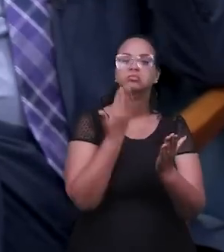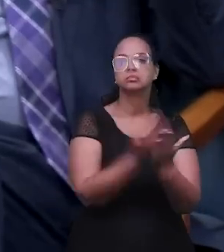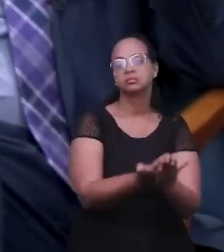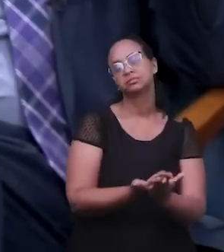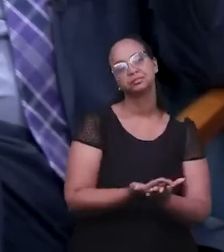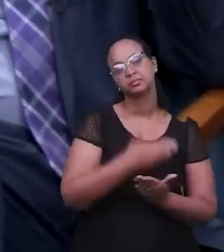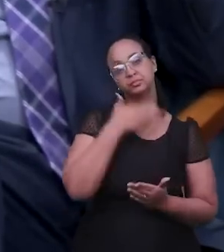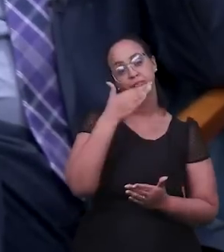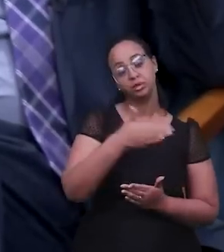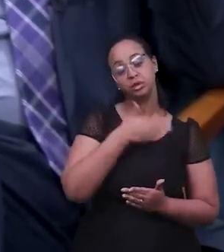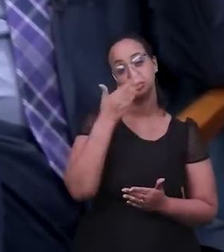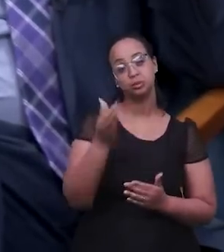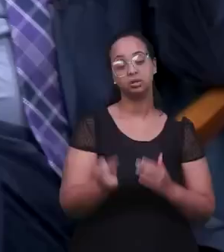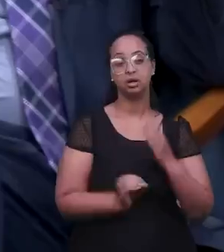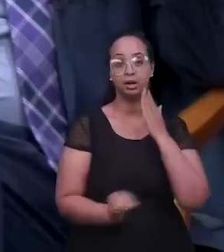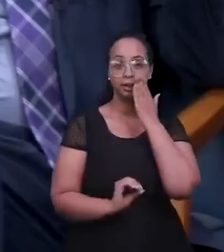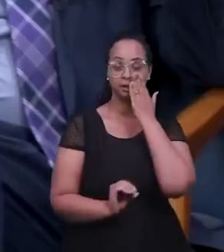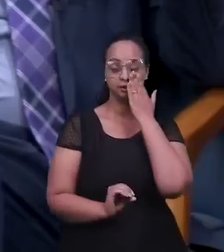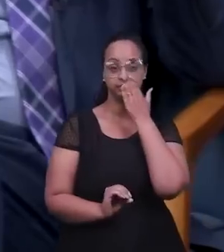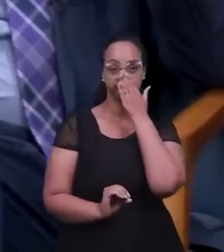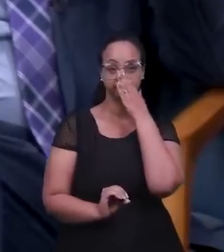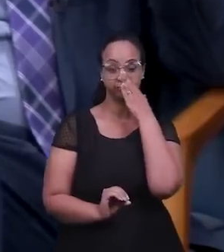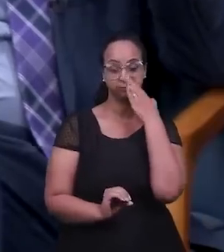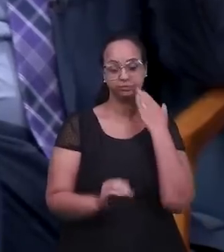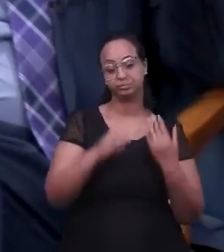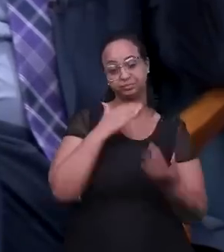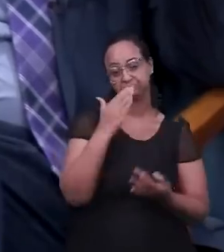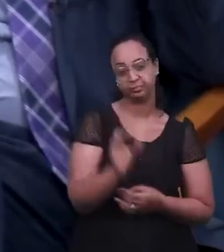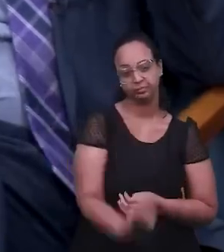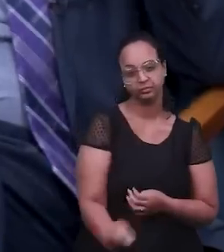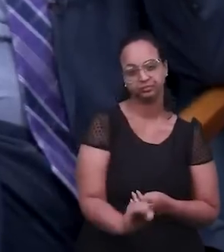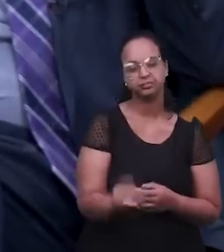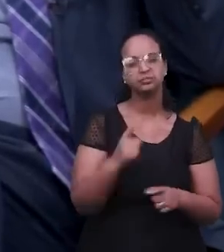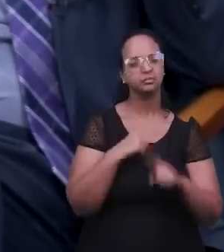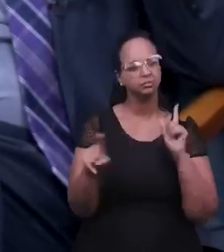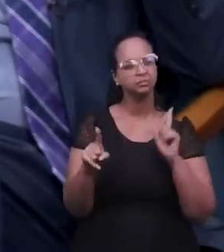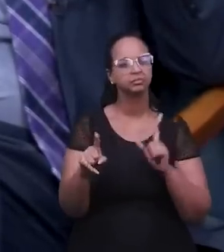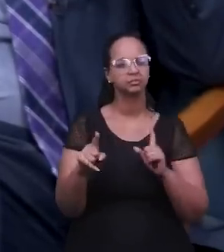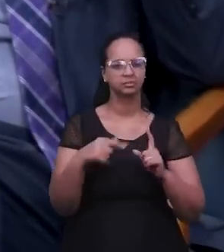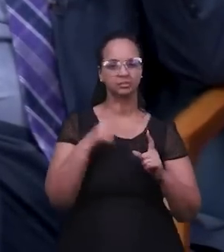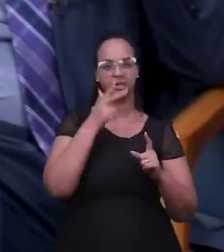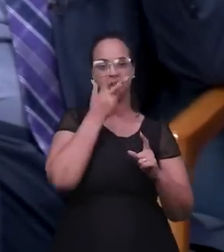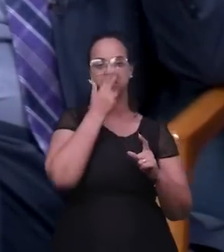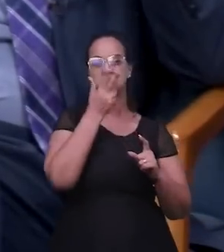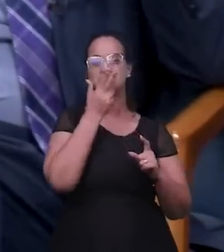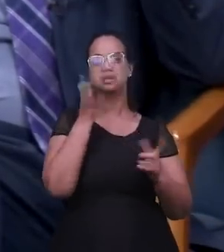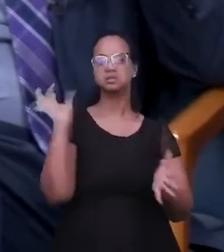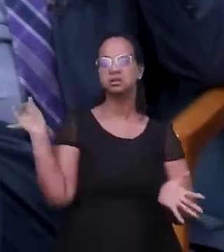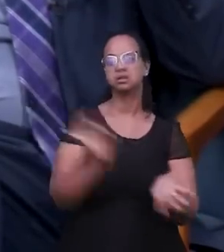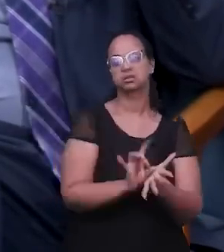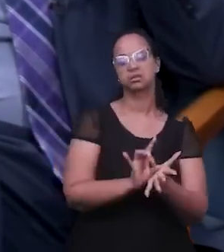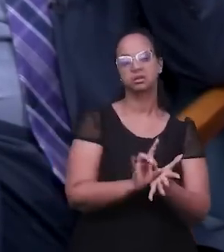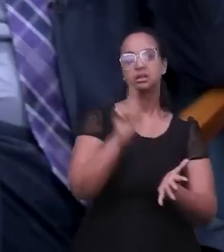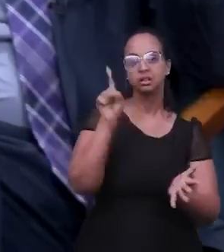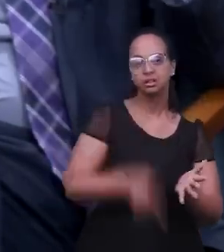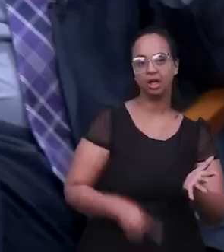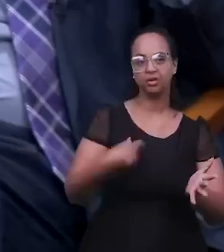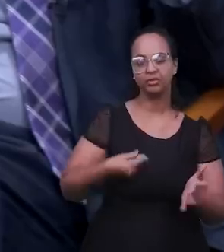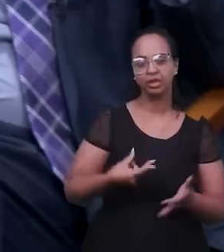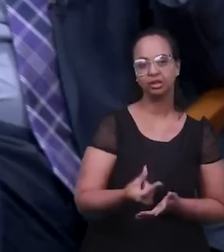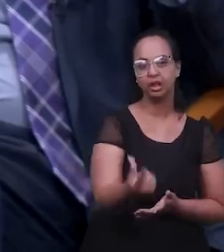ele está criticando, ele está menosprezando. Não, o esterco numa planta ela tem a sua importância, mas